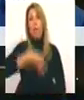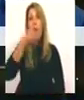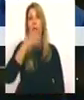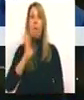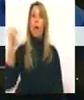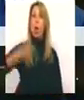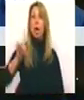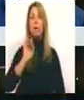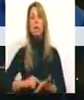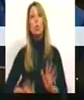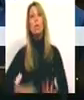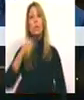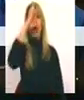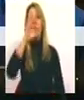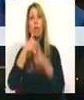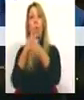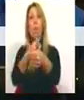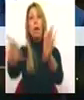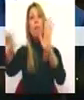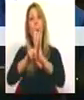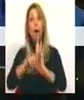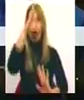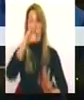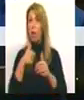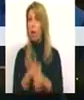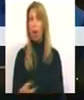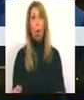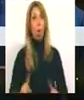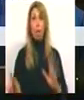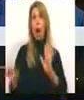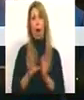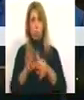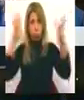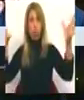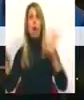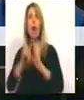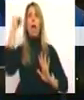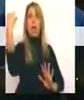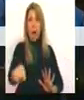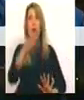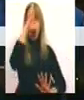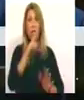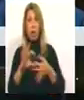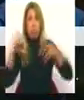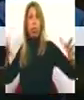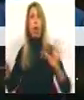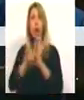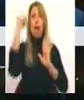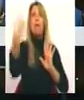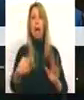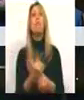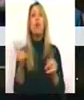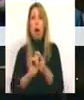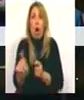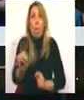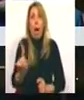que é o Governo cumpra a lei. E o Governo não é um cumpridor da lei, é um fora da lei. O Governo é um fora da lei porque não paga, não cumpre a lei. E,